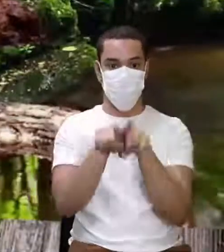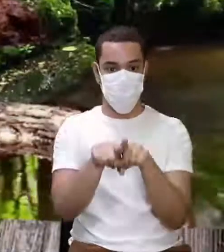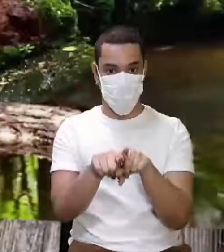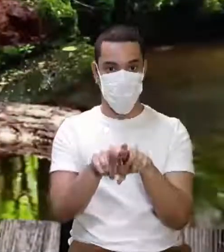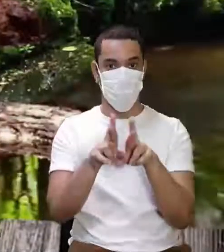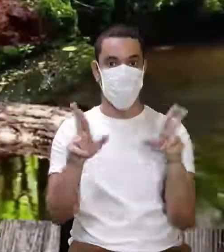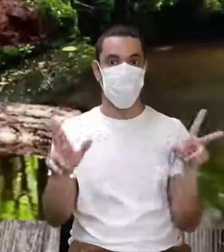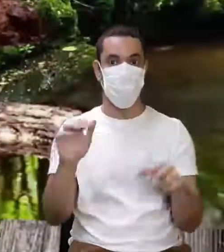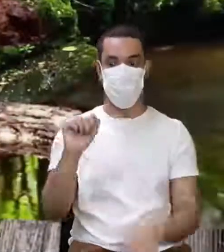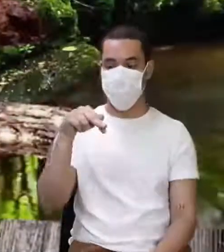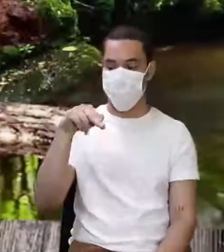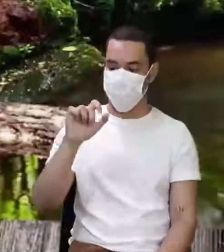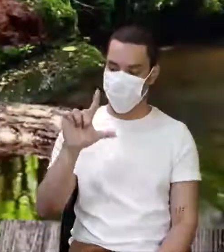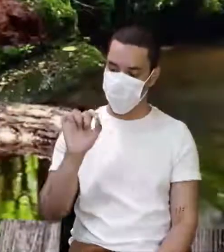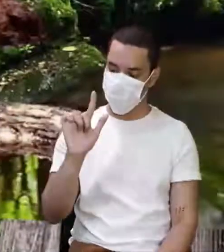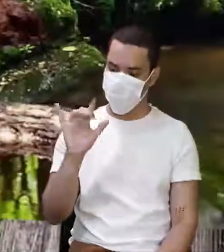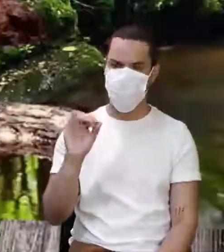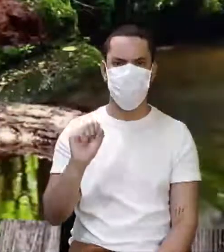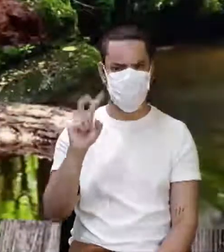órgãos análogos, lembram?